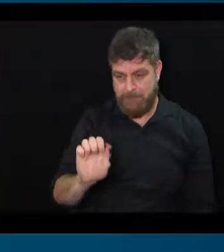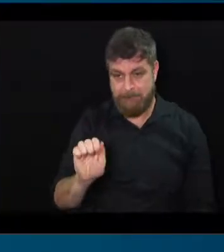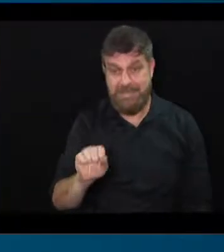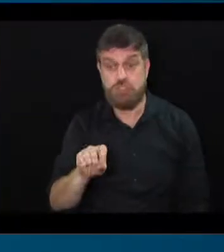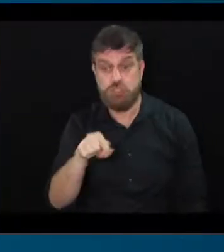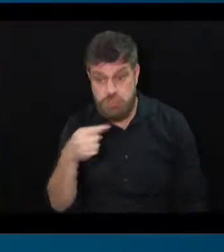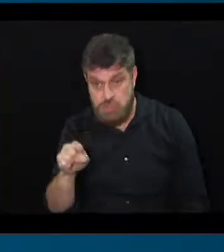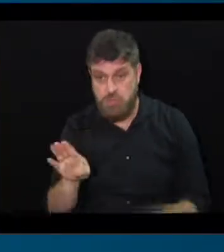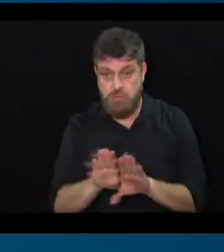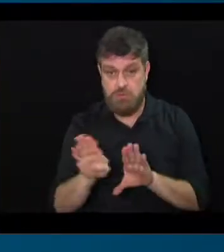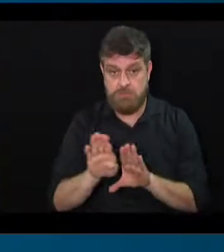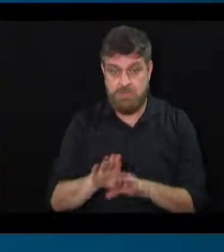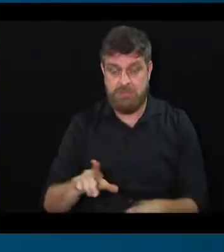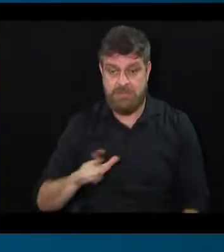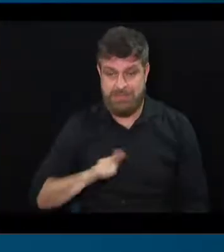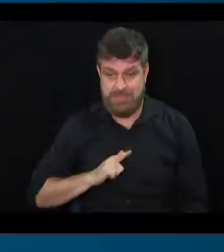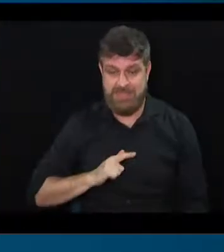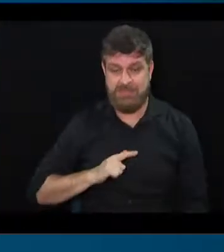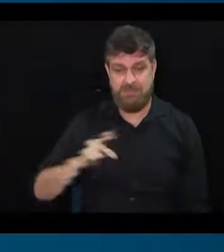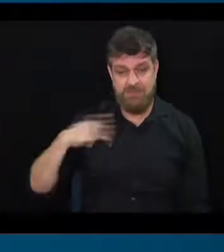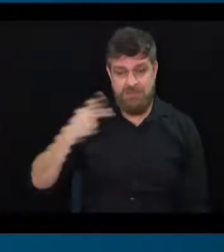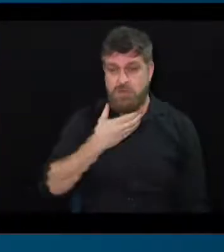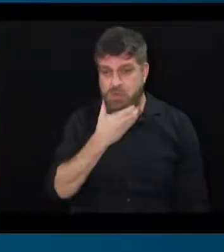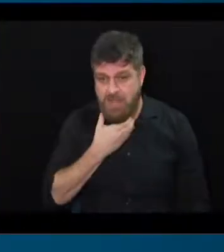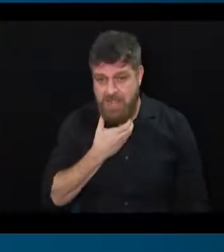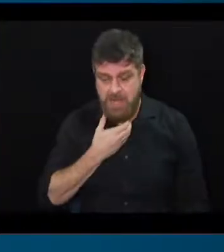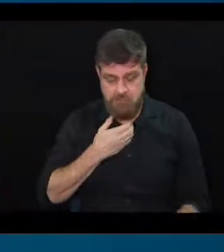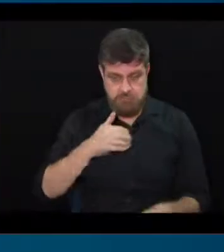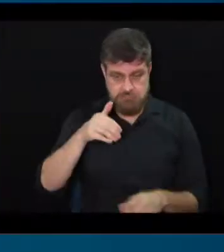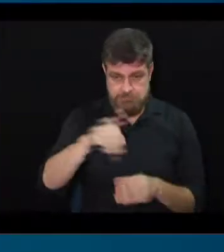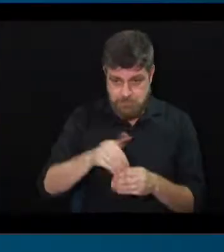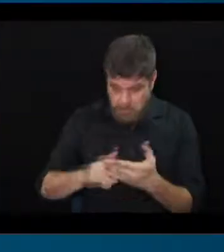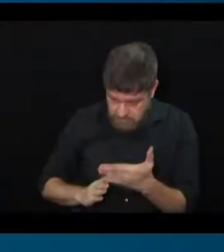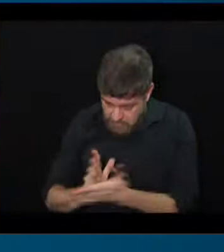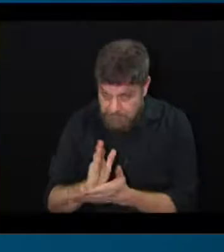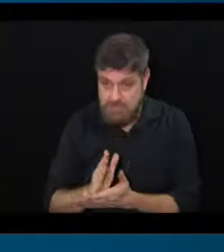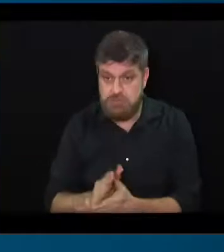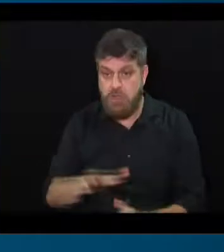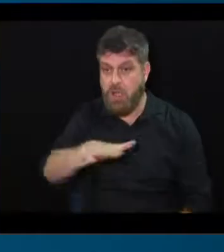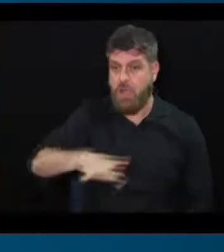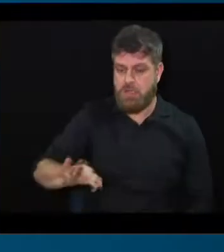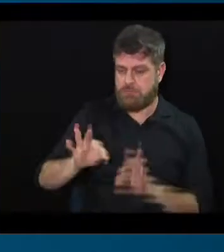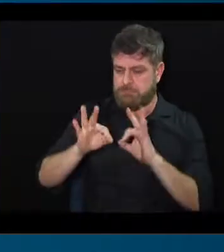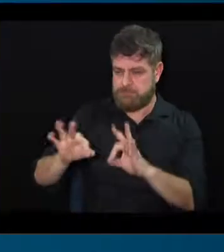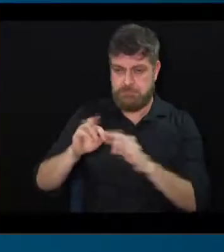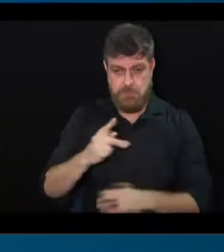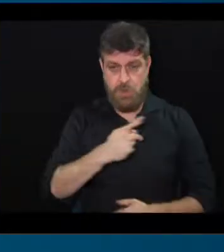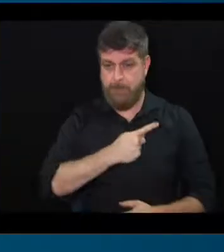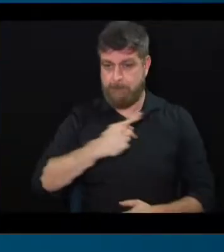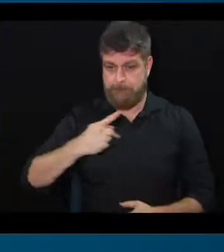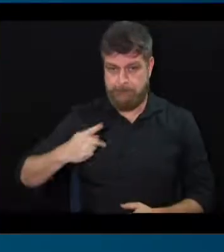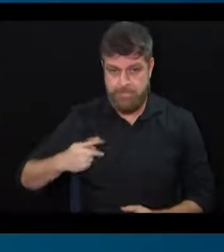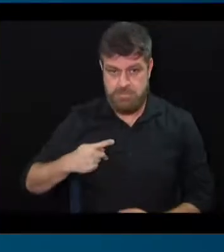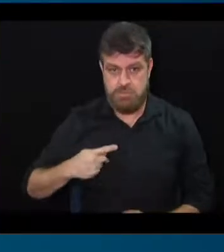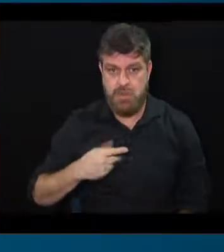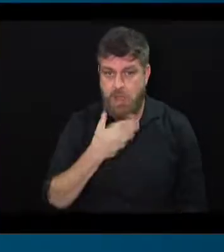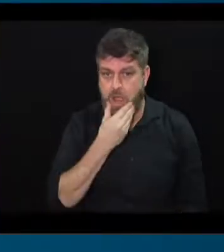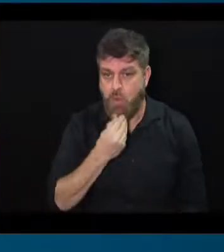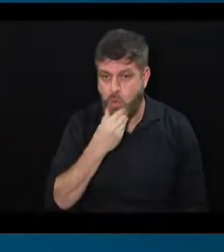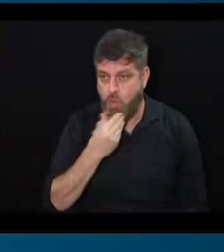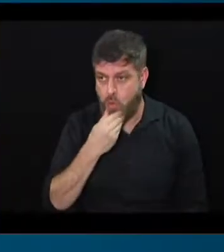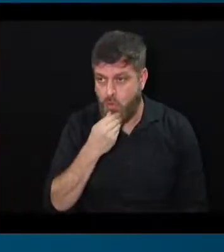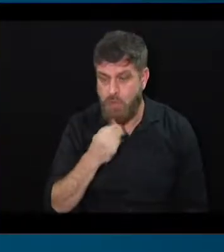foi aprovado o projeto de autoria do vereador Carmo Luiz, que concede o diploma de mérito digno de honra pastor João Batista Martins de Sá